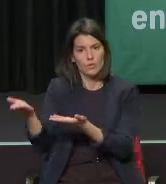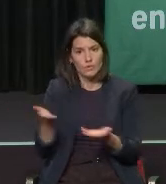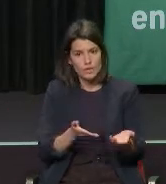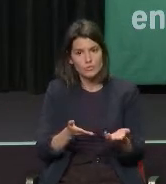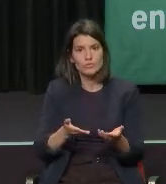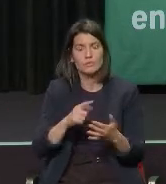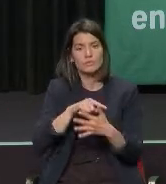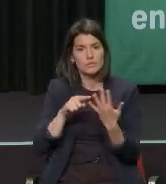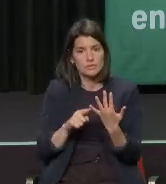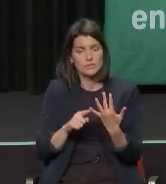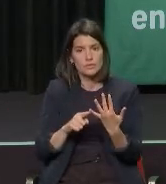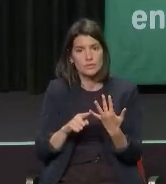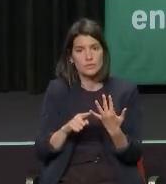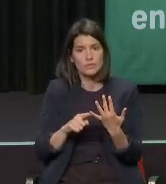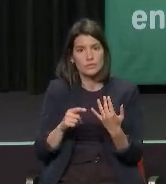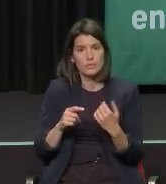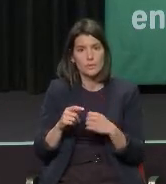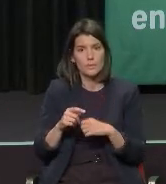para a qual convidamos